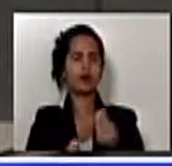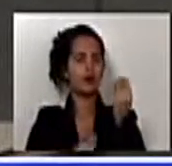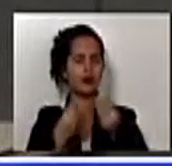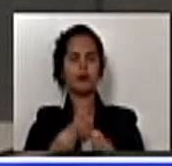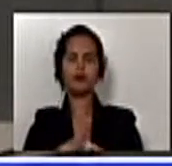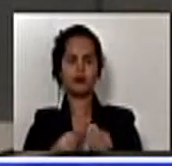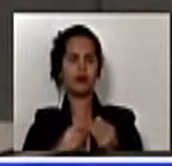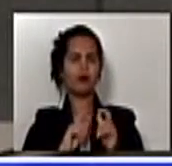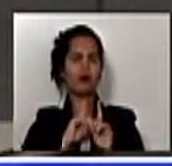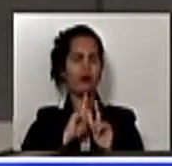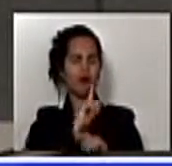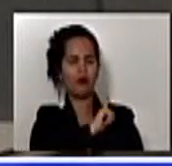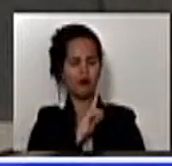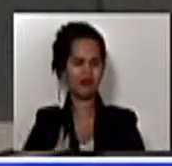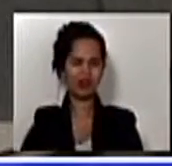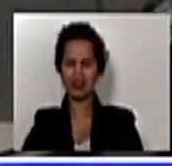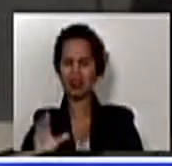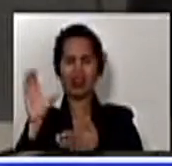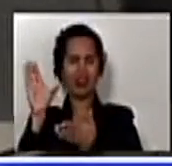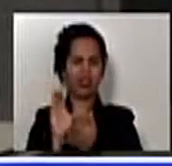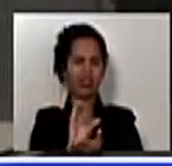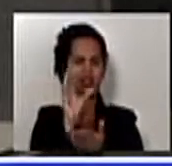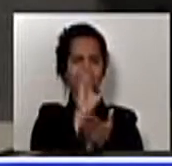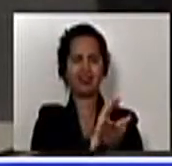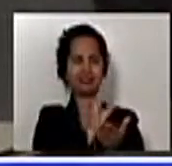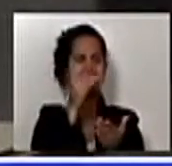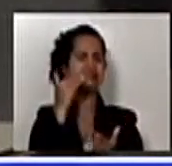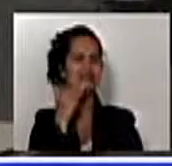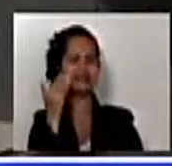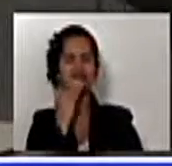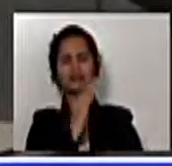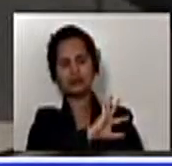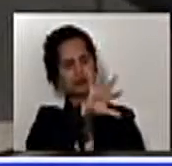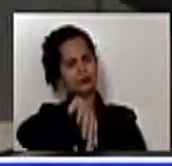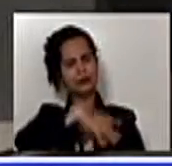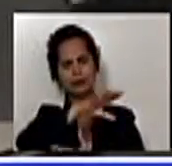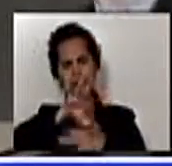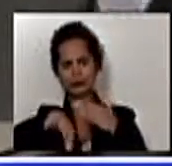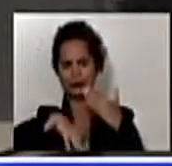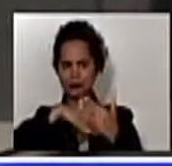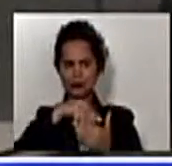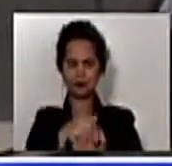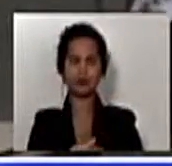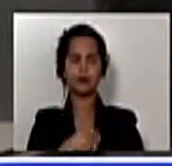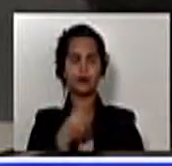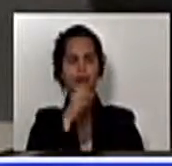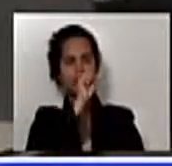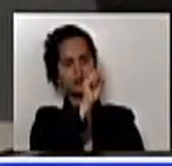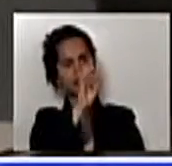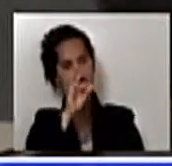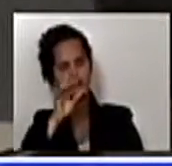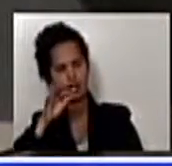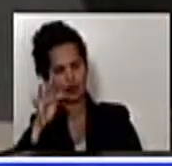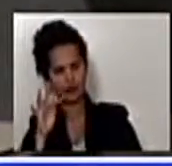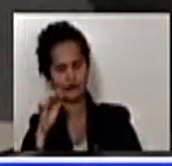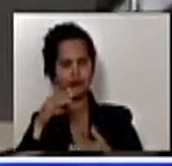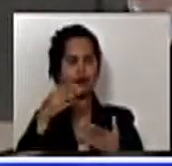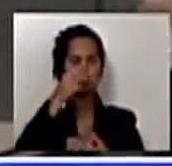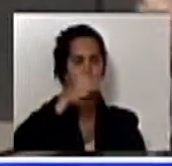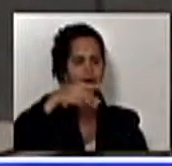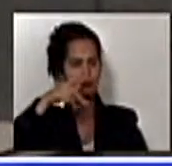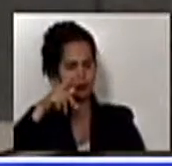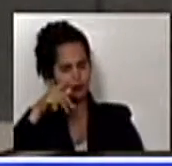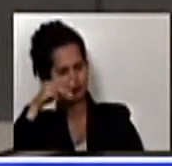governo, isso afeta arrecadação, isso afeta desde o STF, desde os ministérios,